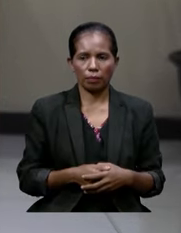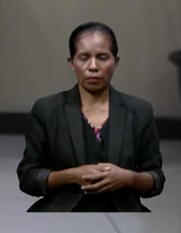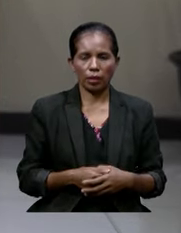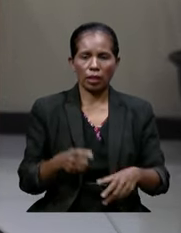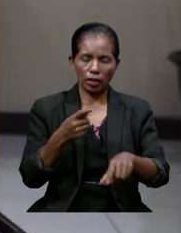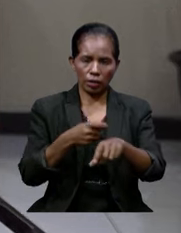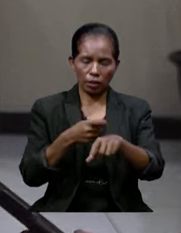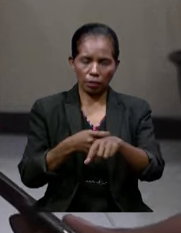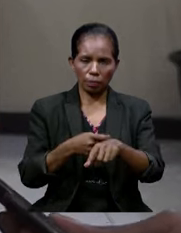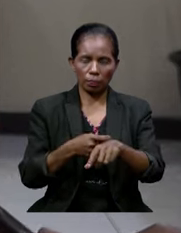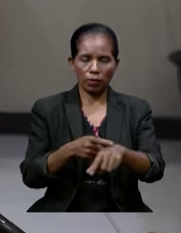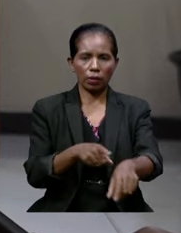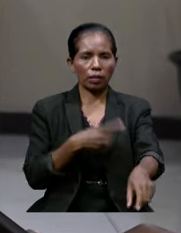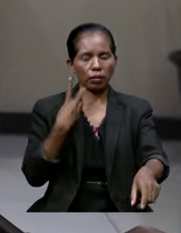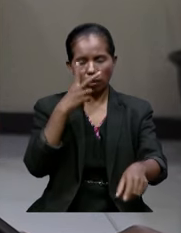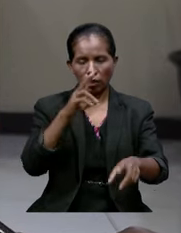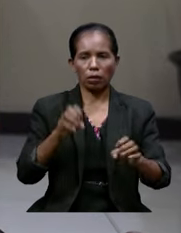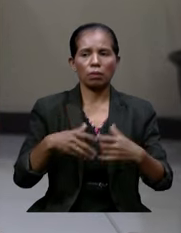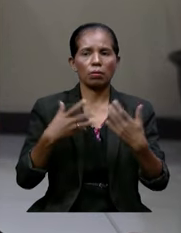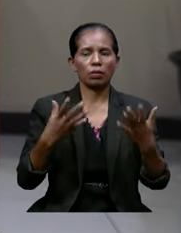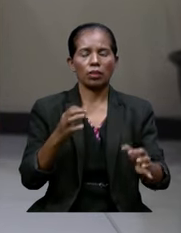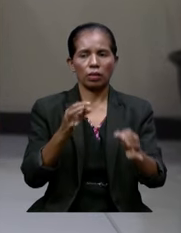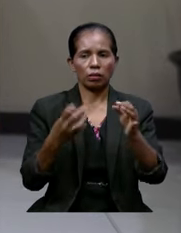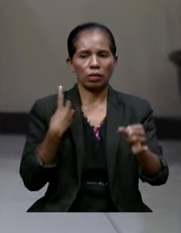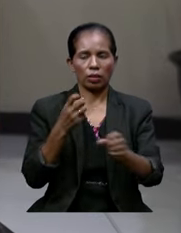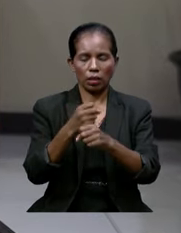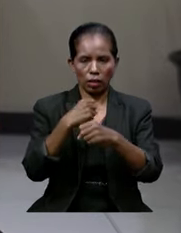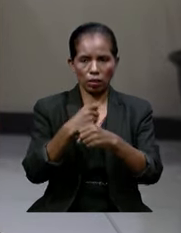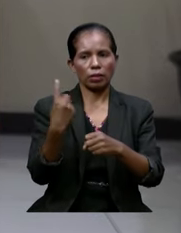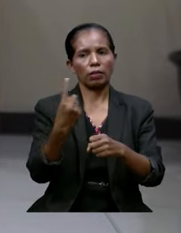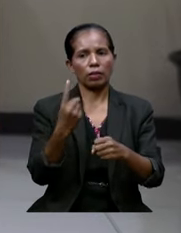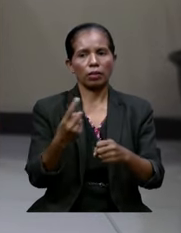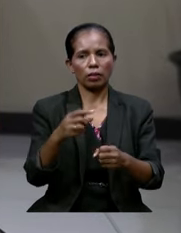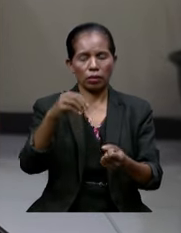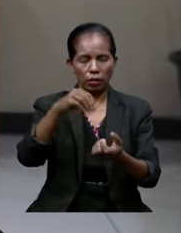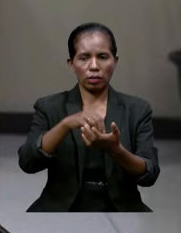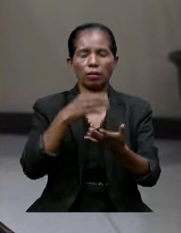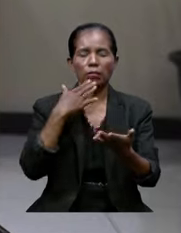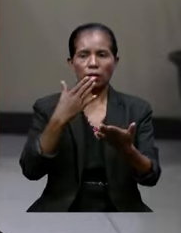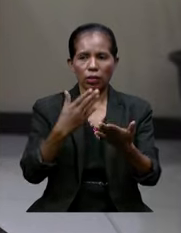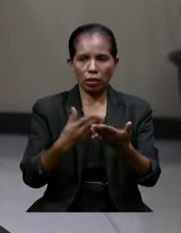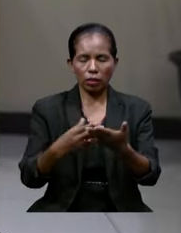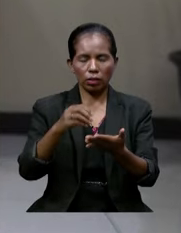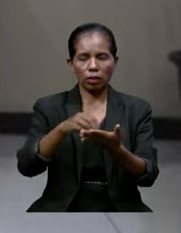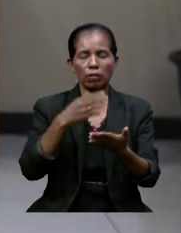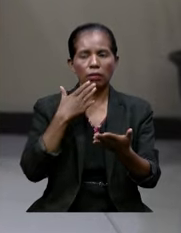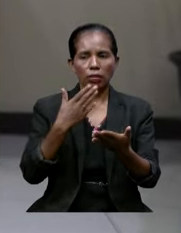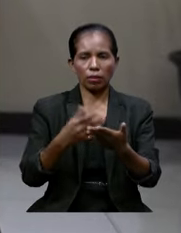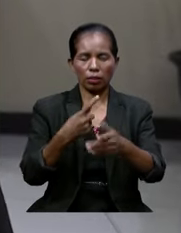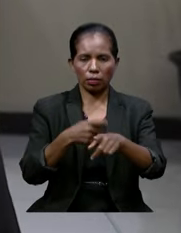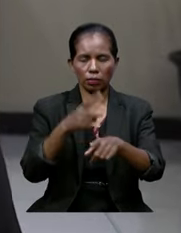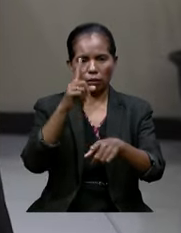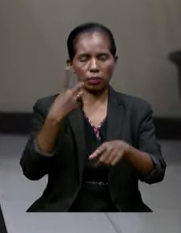naro, kita bele hareona mekanismo ida oin sama ka sai kita produs permanente, garanti nina sustentabilidade, garanti nina kualidade, to tempo namo kita